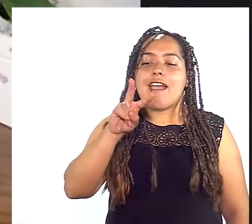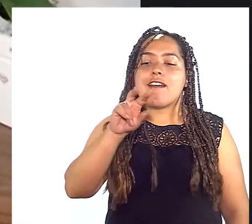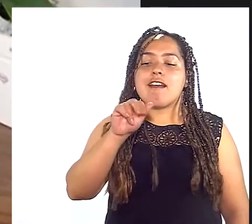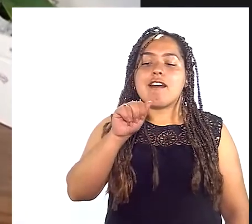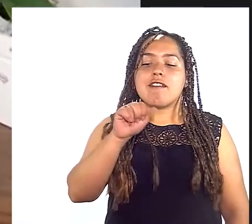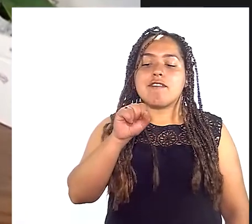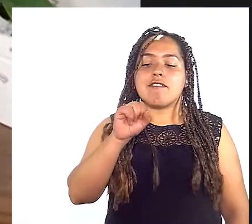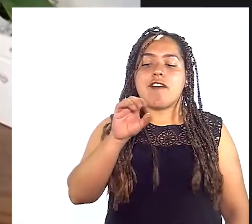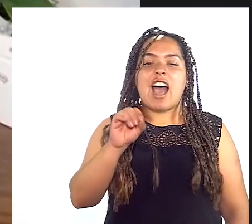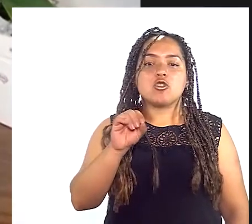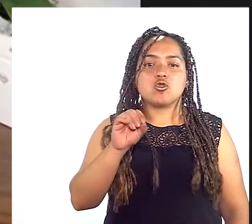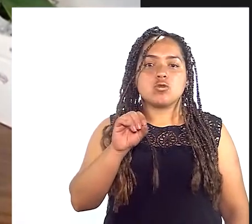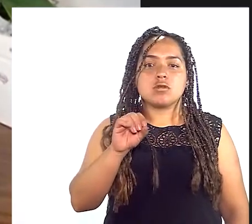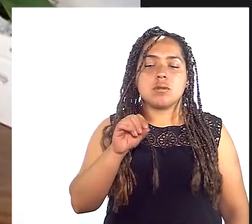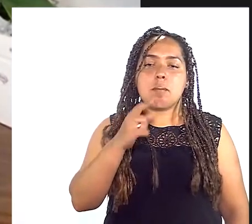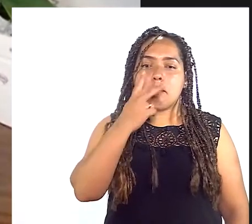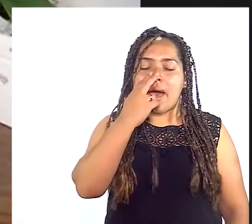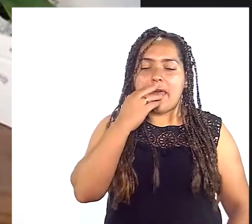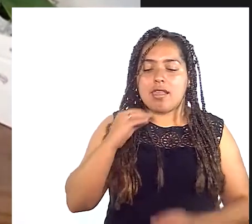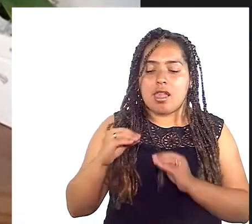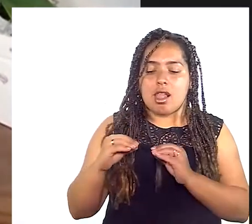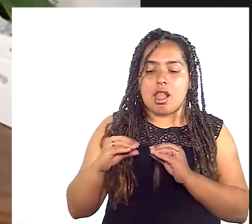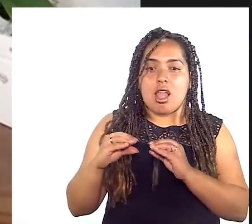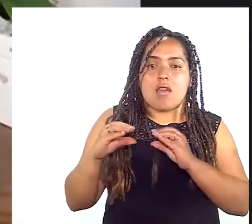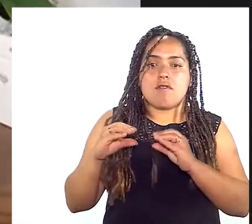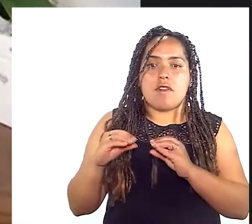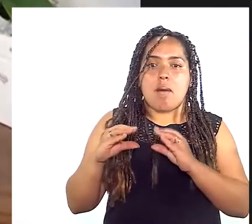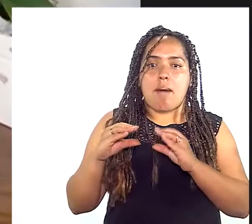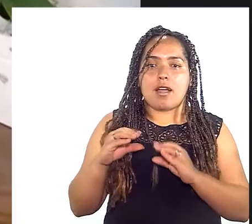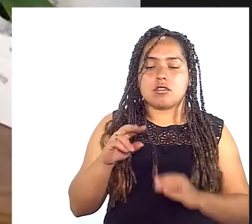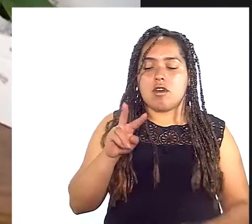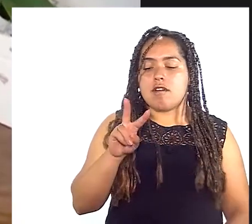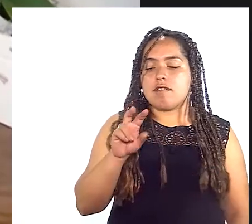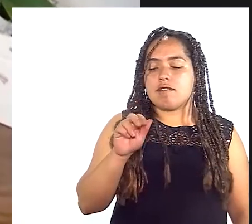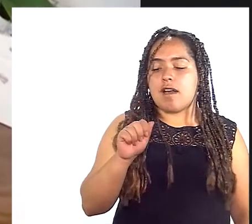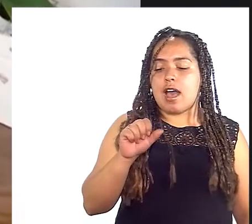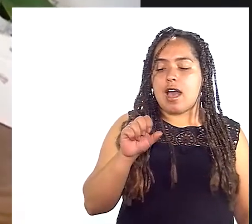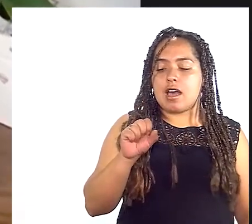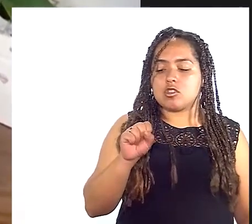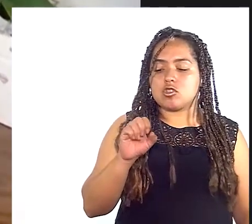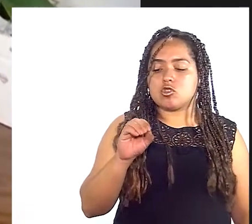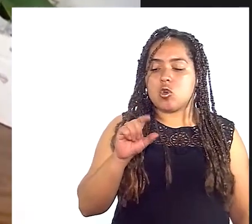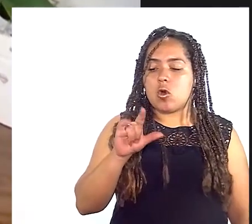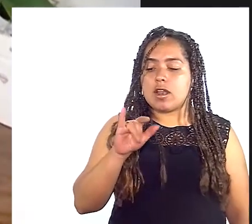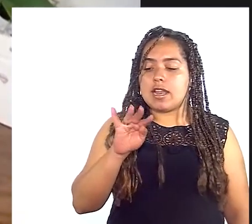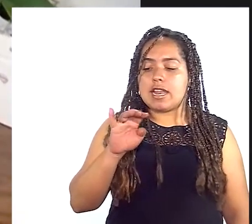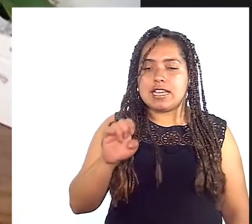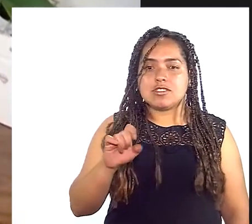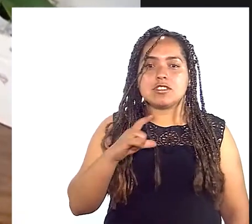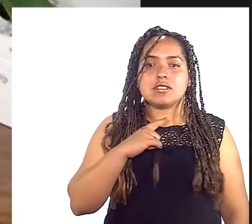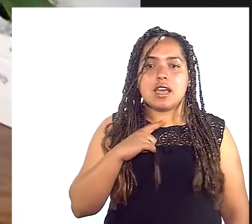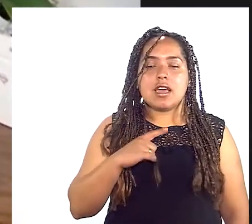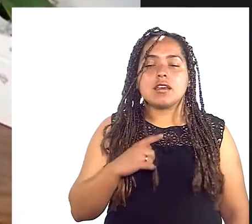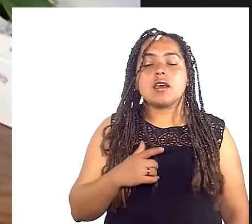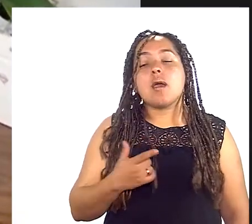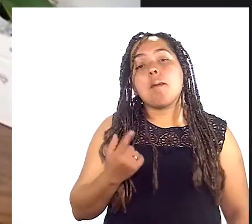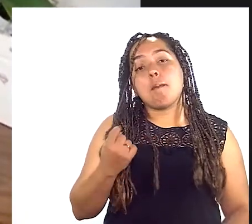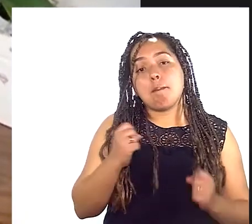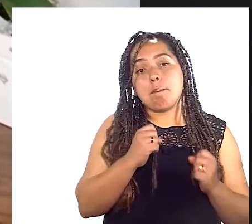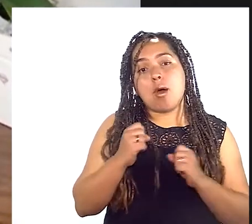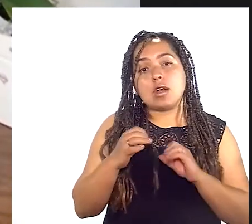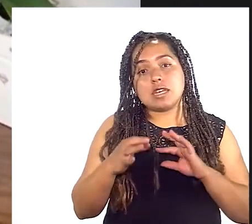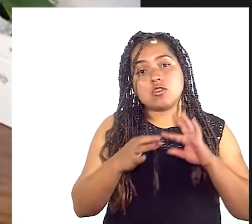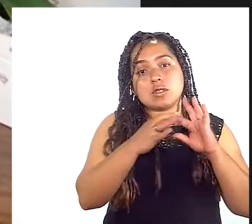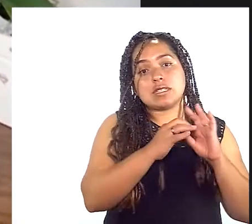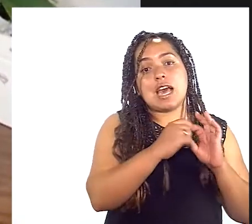uma vasculite, que é uma inflamação do vaso, assim como a gente tem a amigdalite, que inflama a garganta, a gente tem a vasculite, que é uma inflamação do vaso, e que